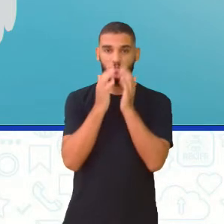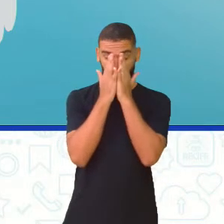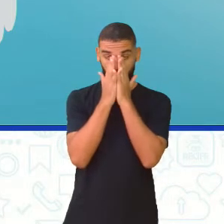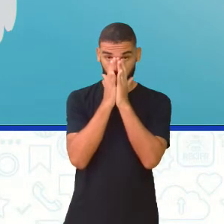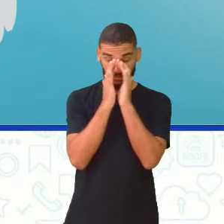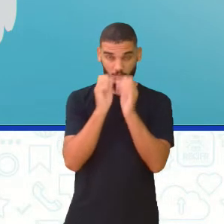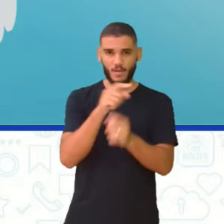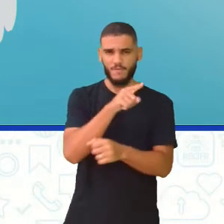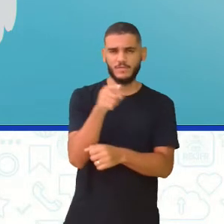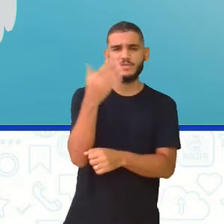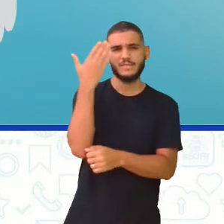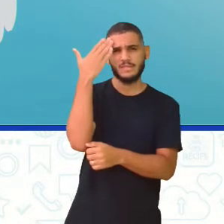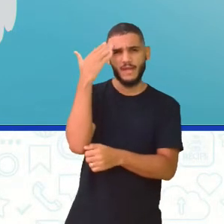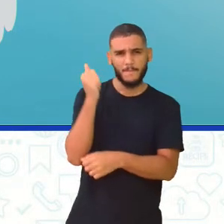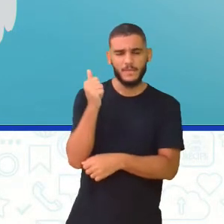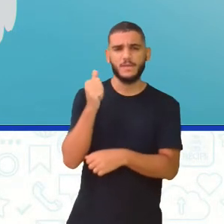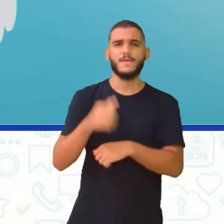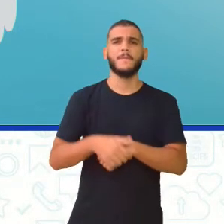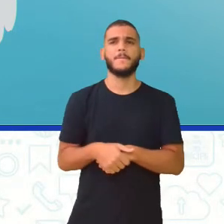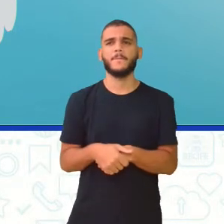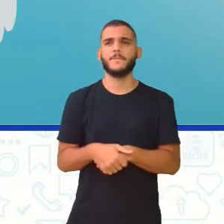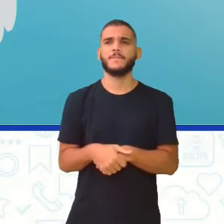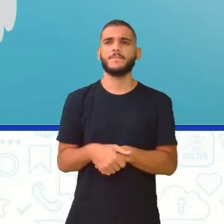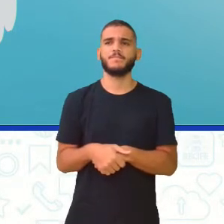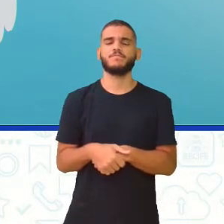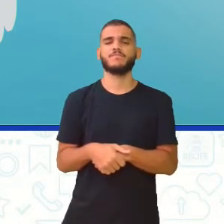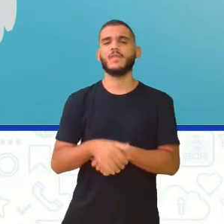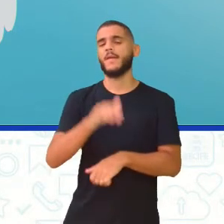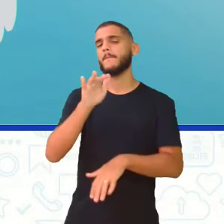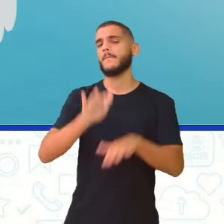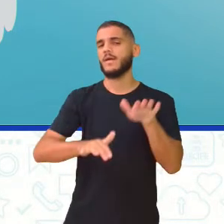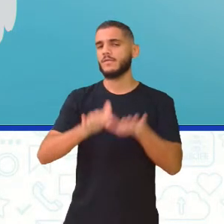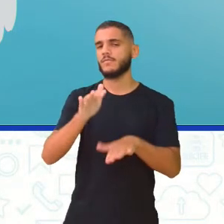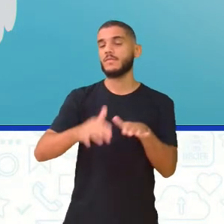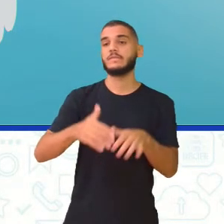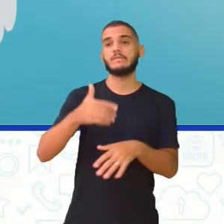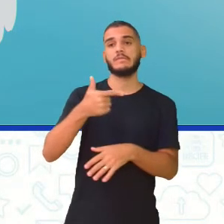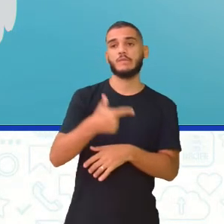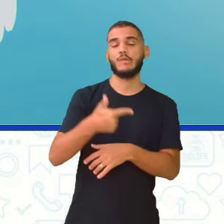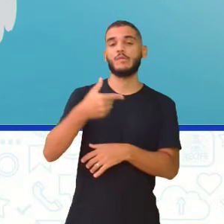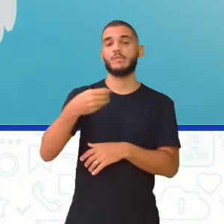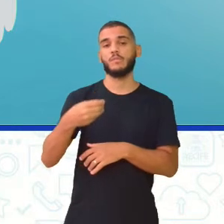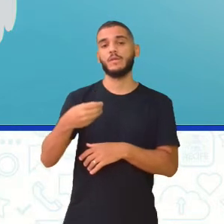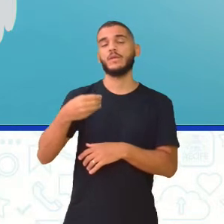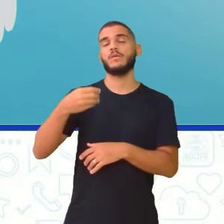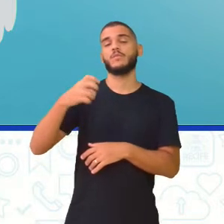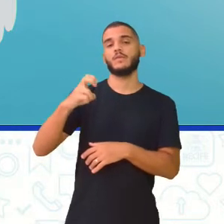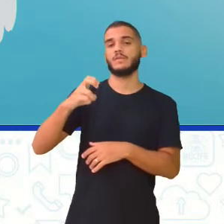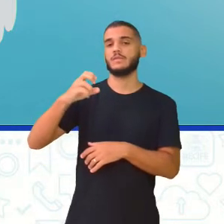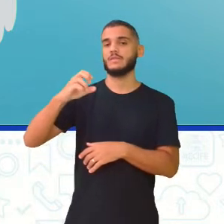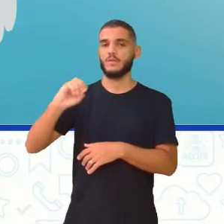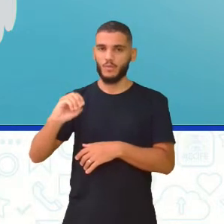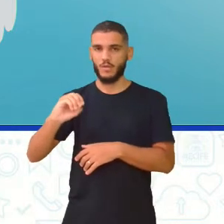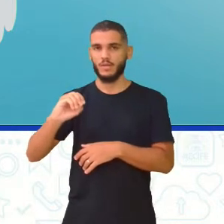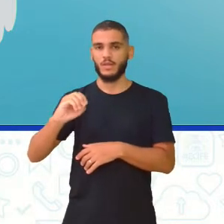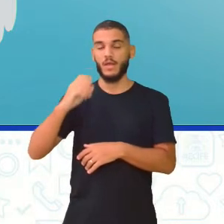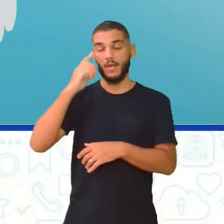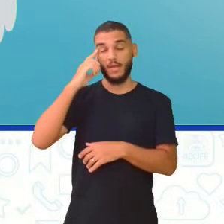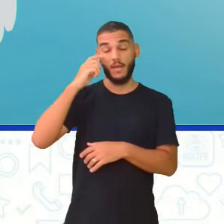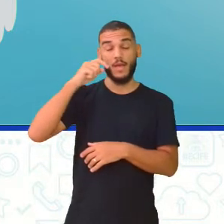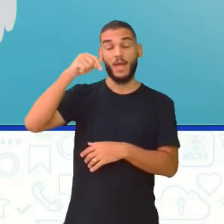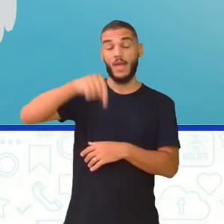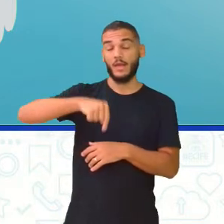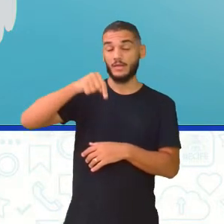vocês: você sabia? Estima-se que em 2050 o planeta Terra tem